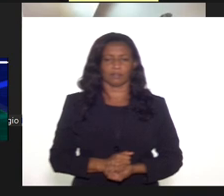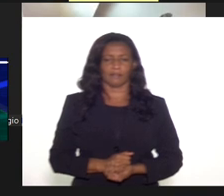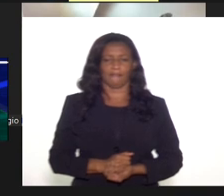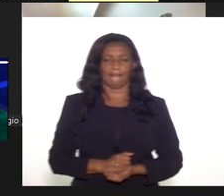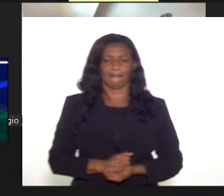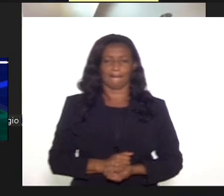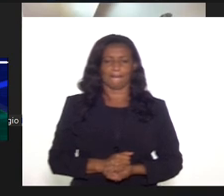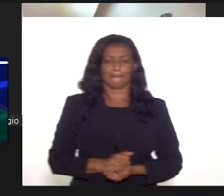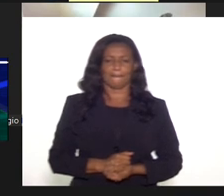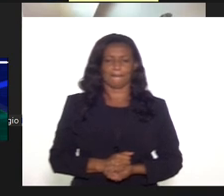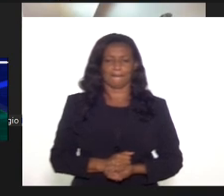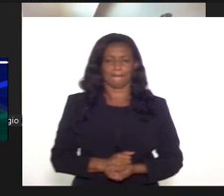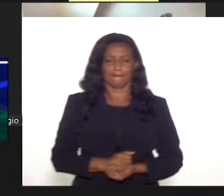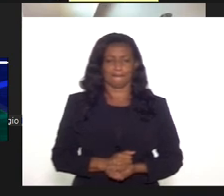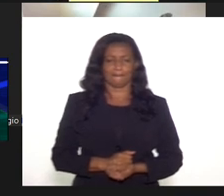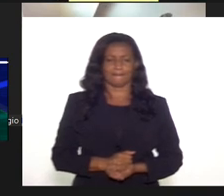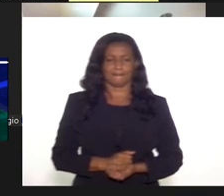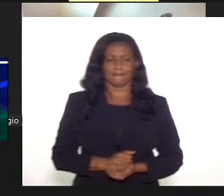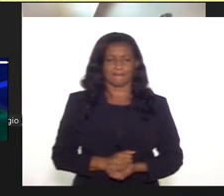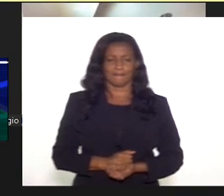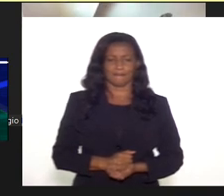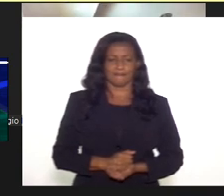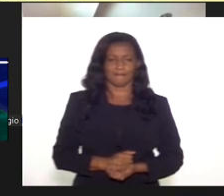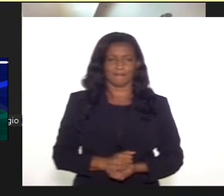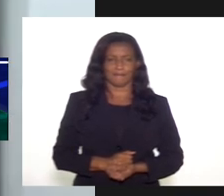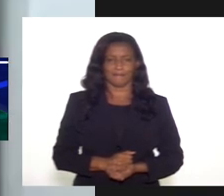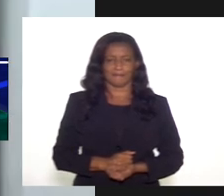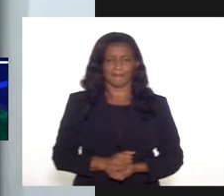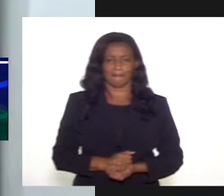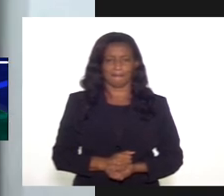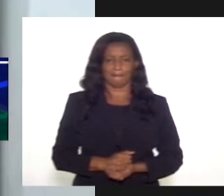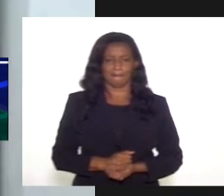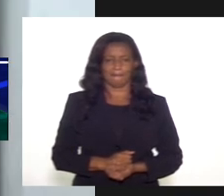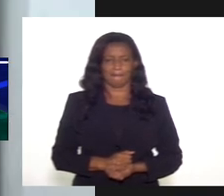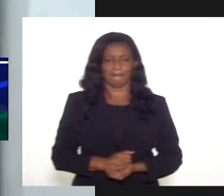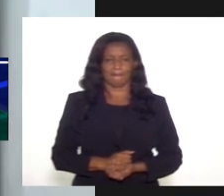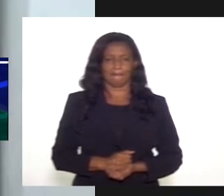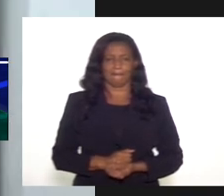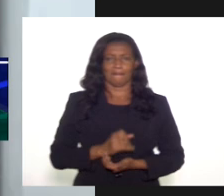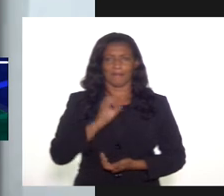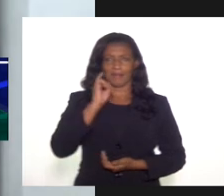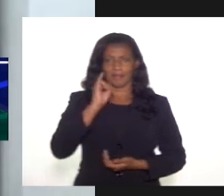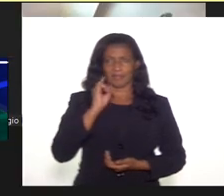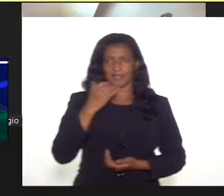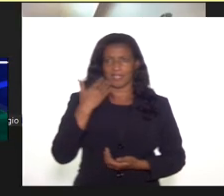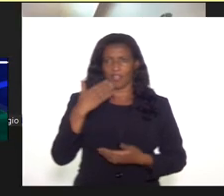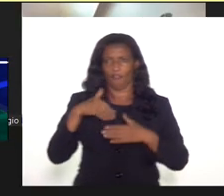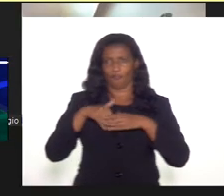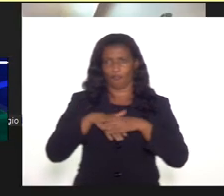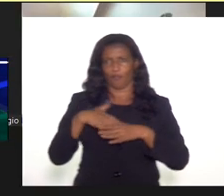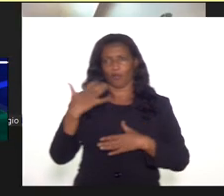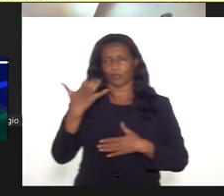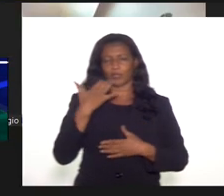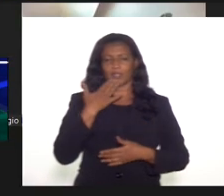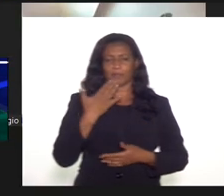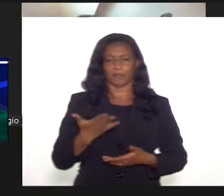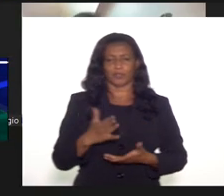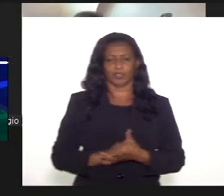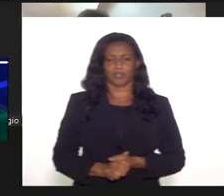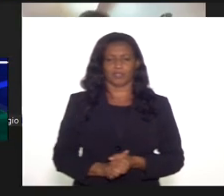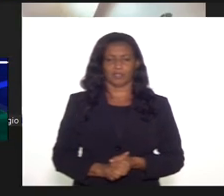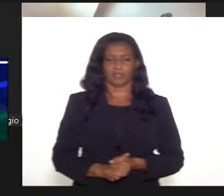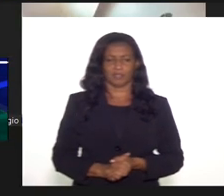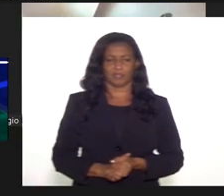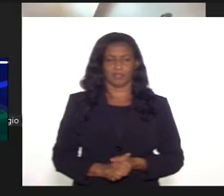Presidente, se o autor puder abrir com a autoria, eu gostaria de solicitar. Com a autoria